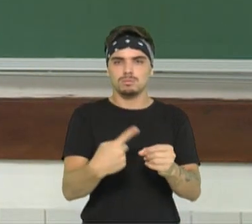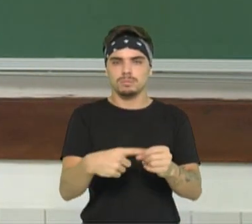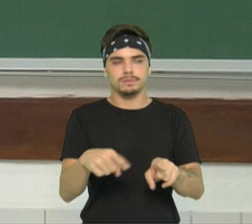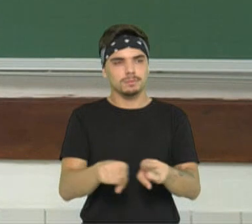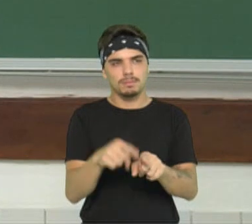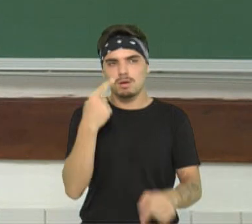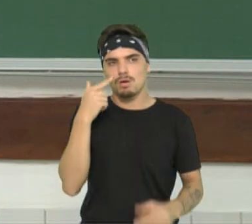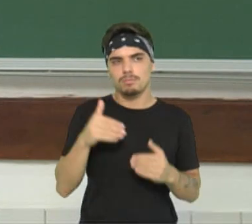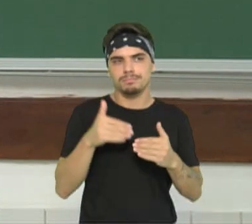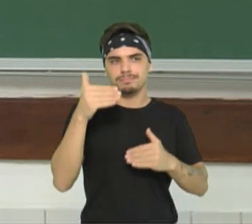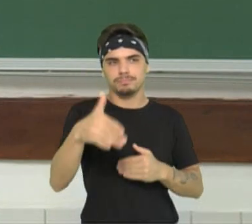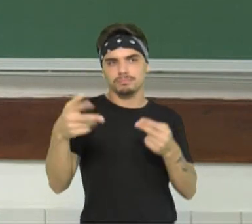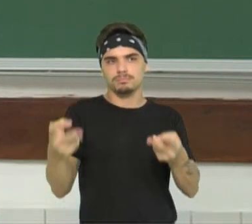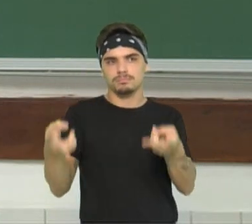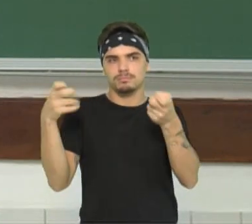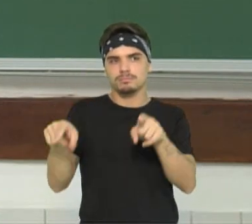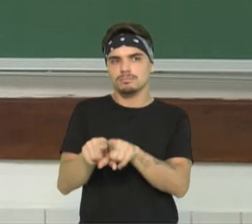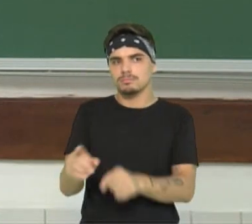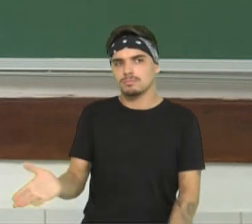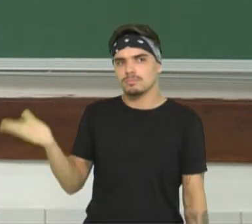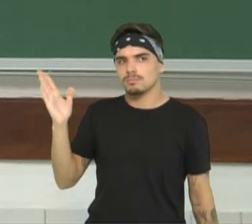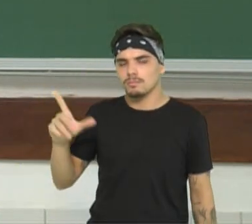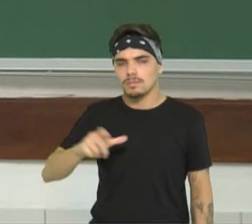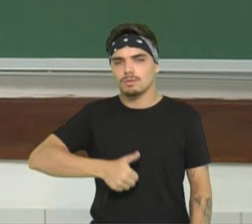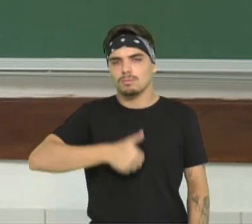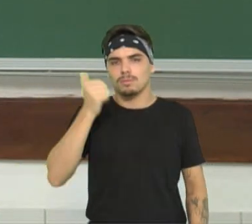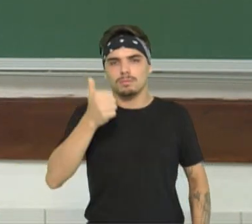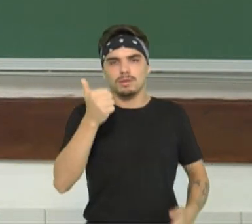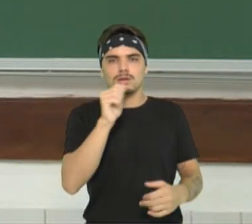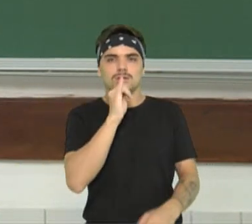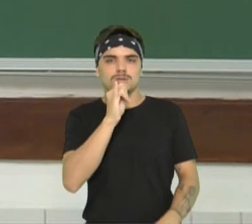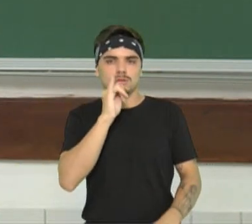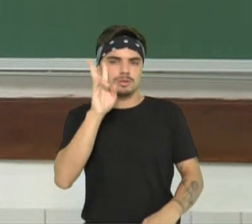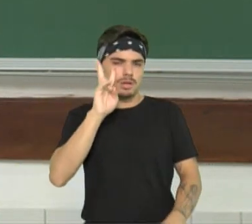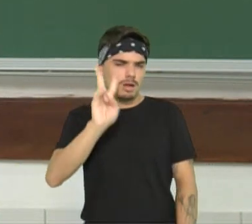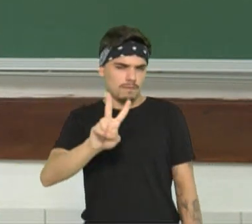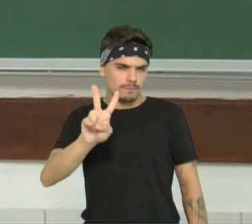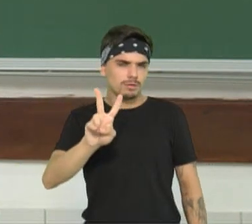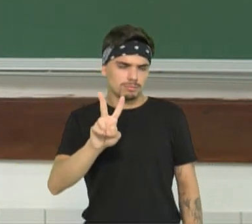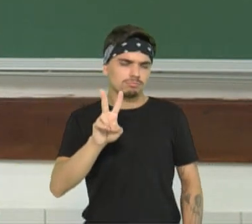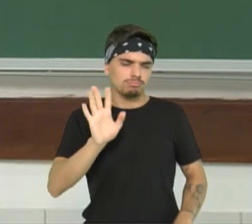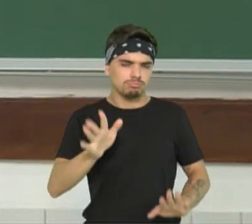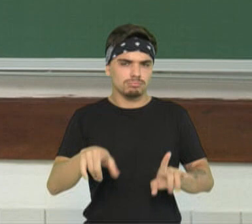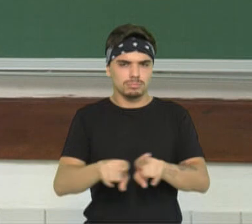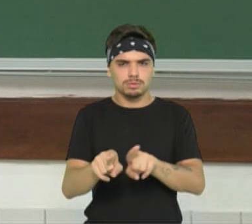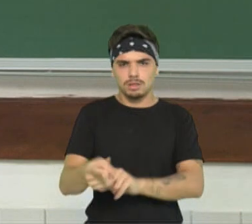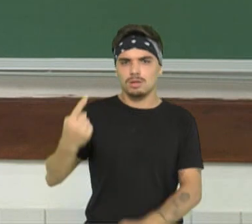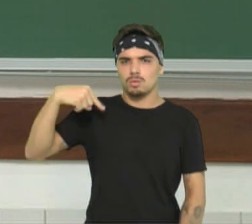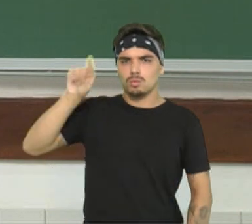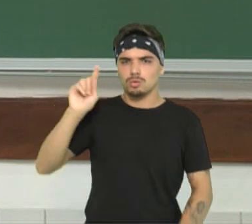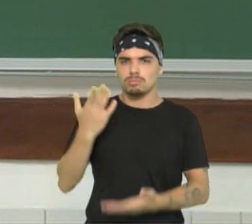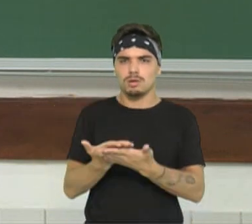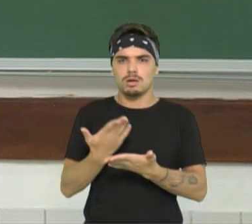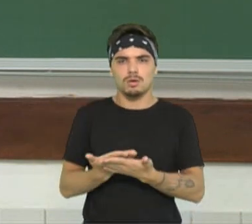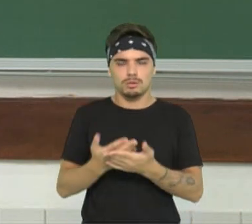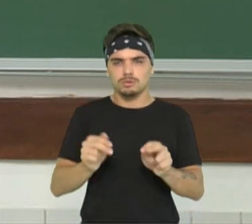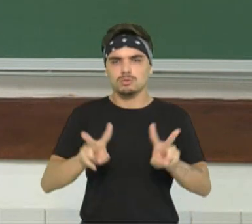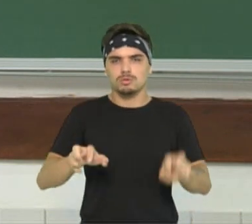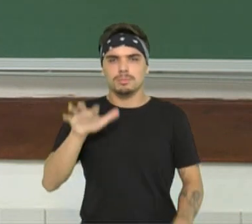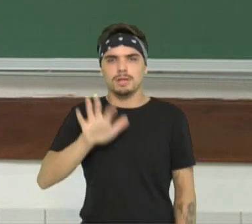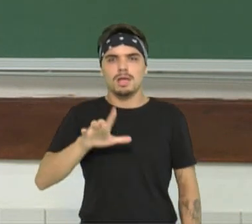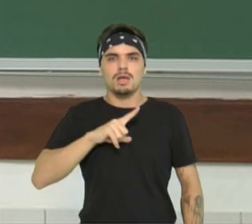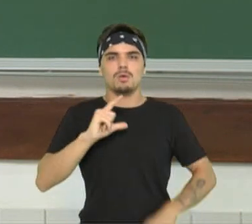avançando aqui para a gente poder observar. O primeiro exemplo, também nós já tínhamos comentado na aula anterior, é